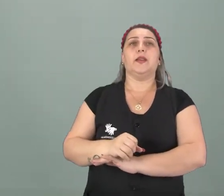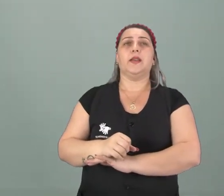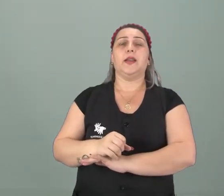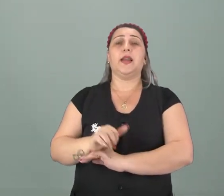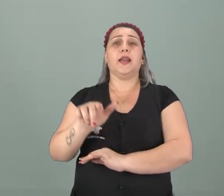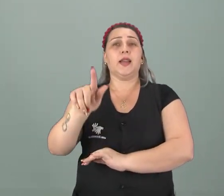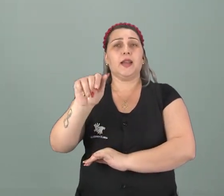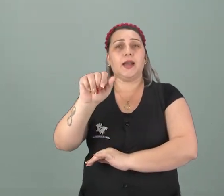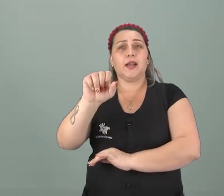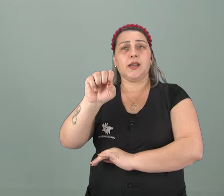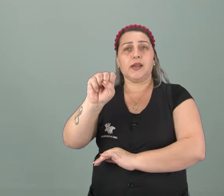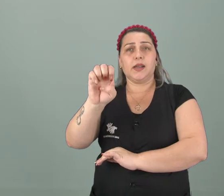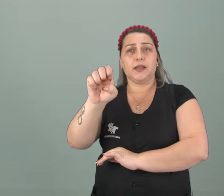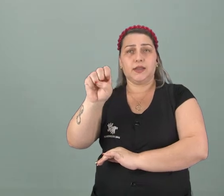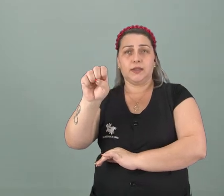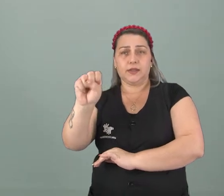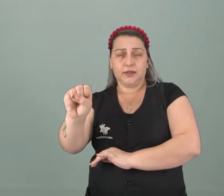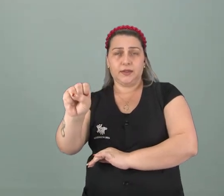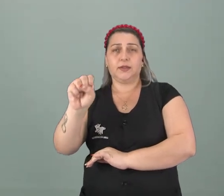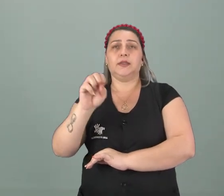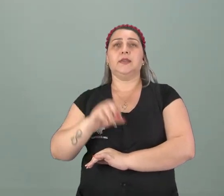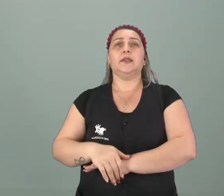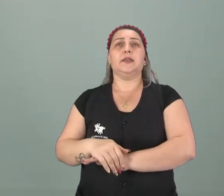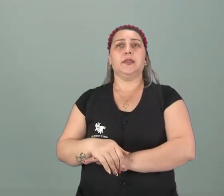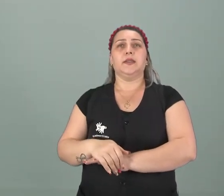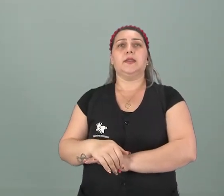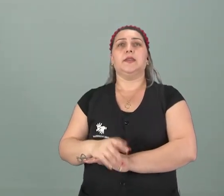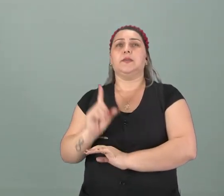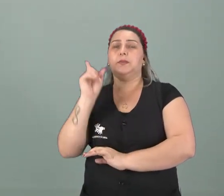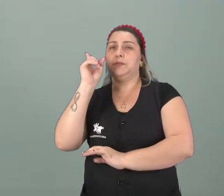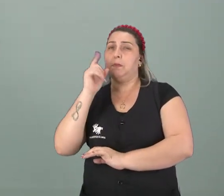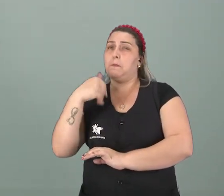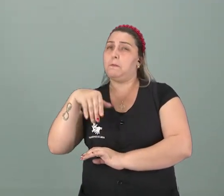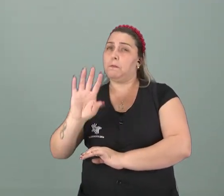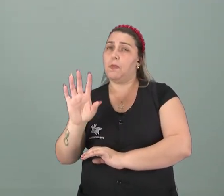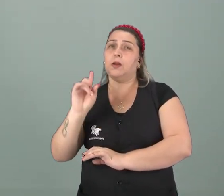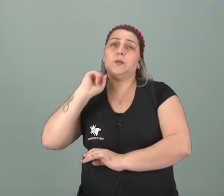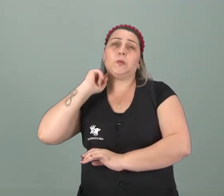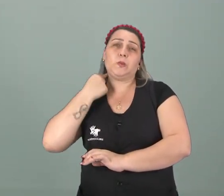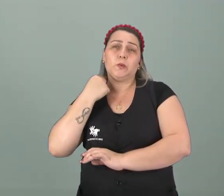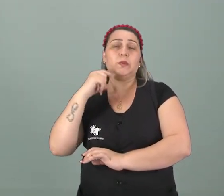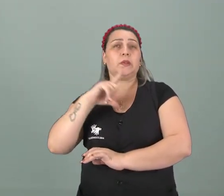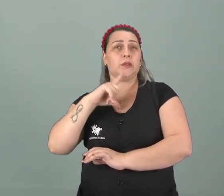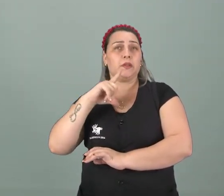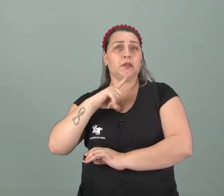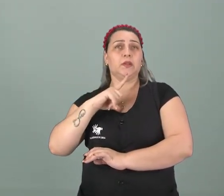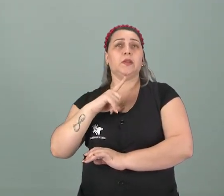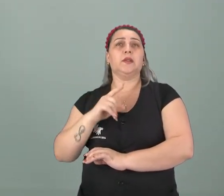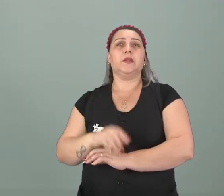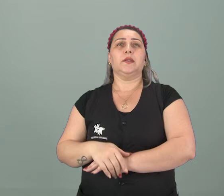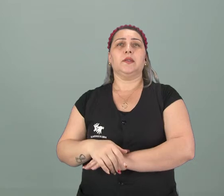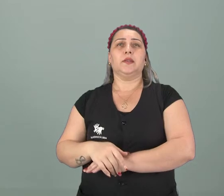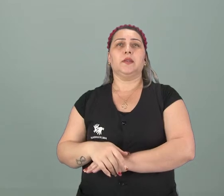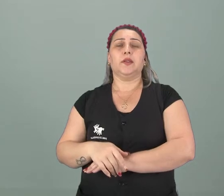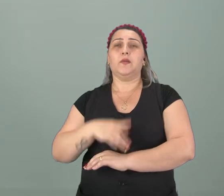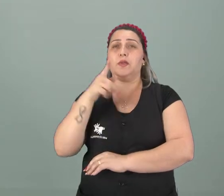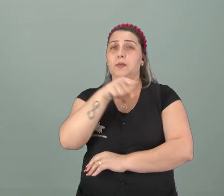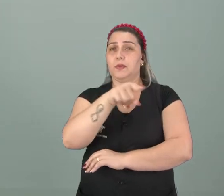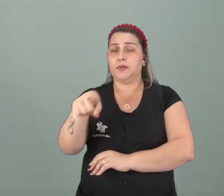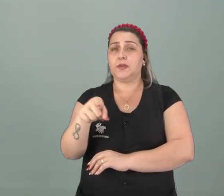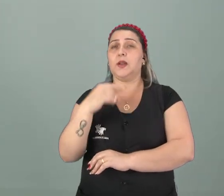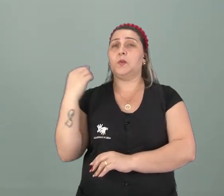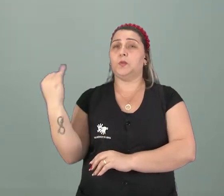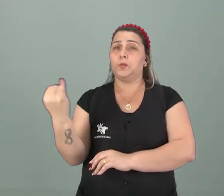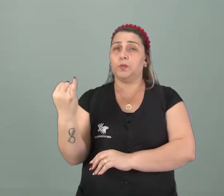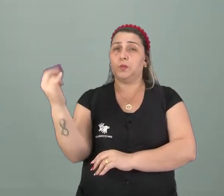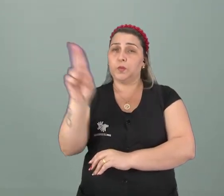muitos gases poluentes, muitos mesmo, né? É o processo de produção de energia mais poluente que nós temos, tá? Contudo, como eu falei para vocês, ele é